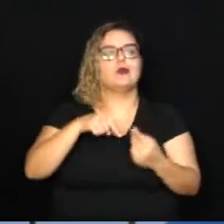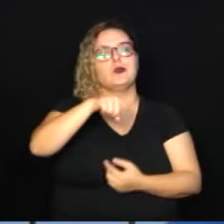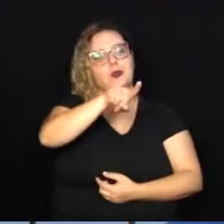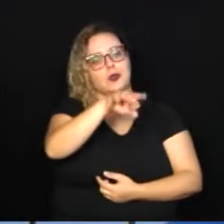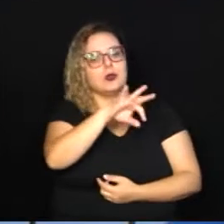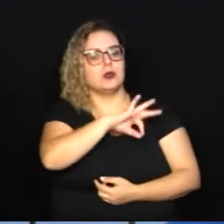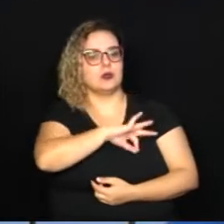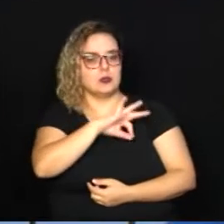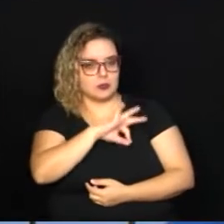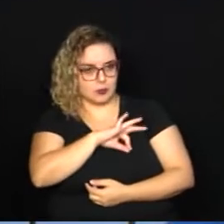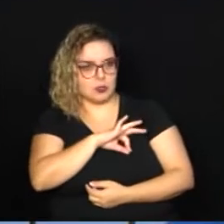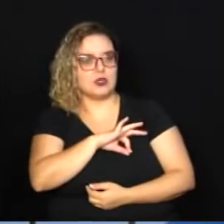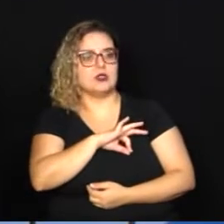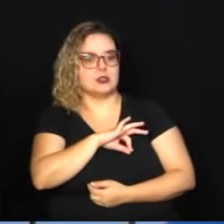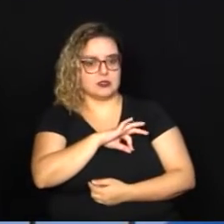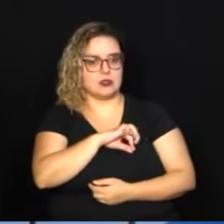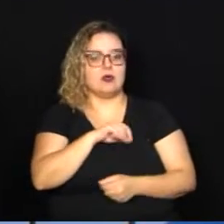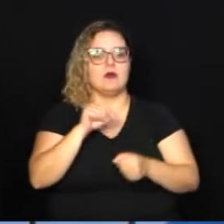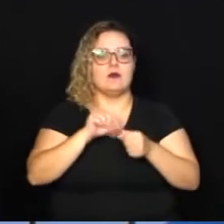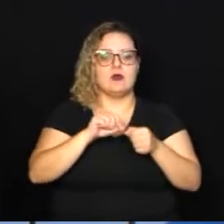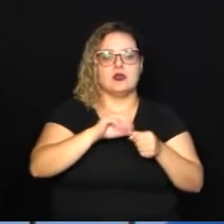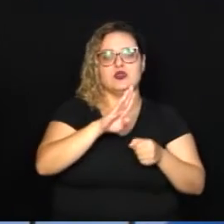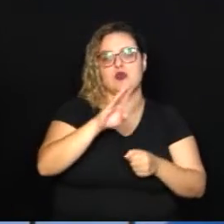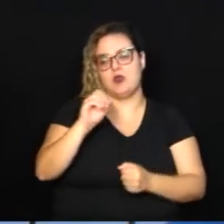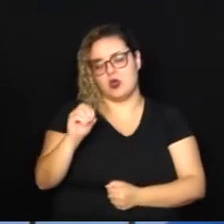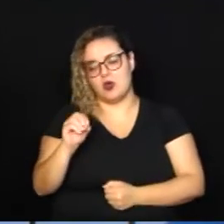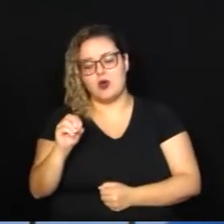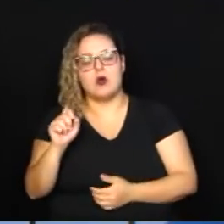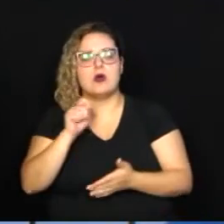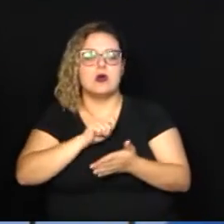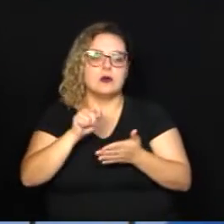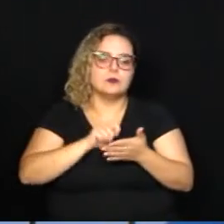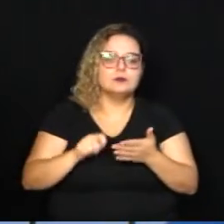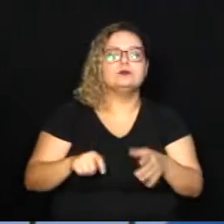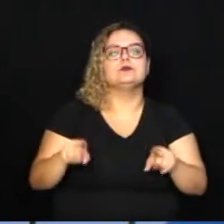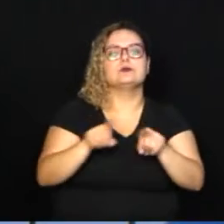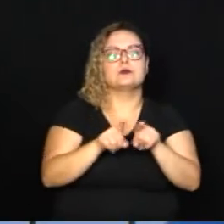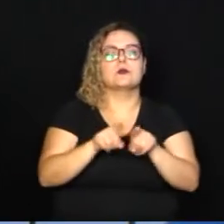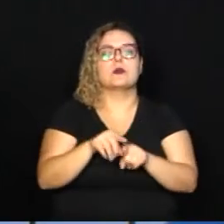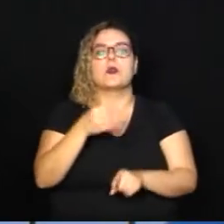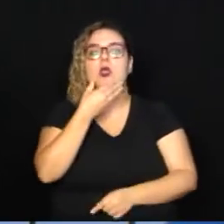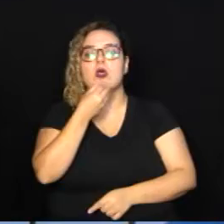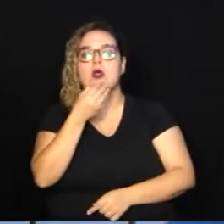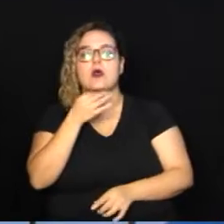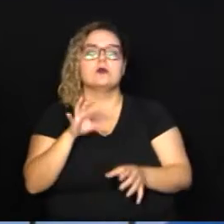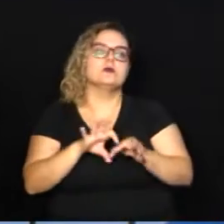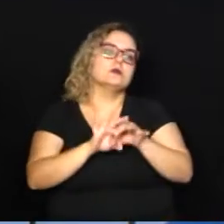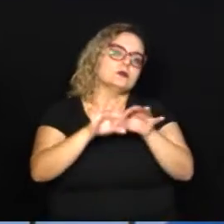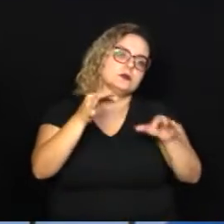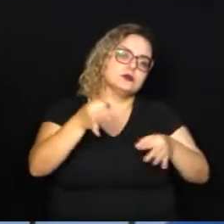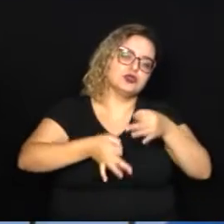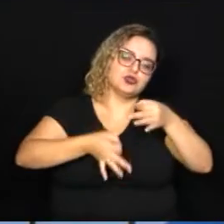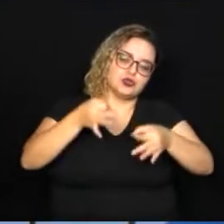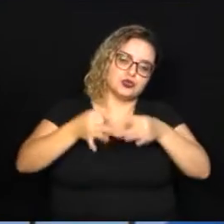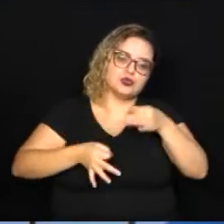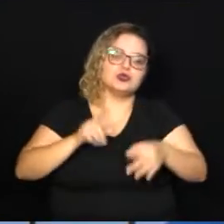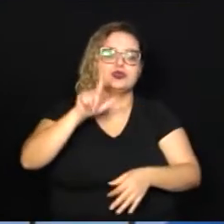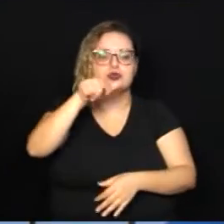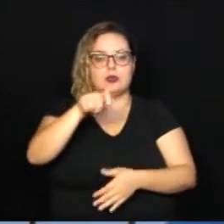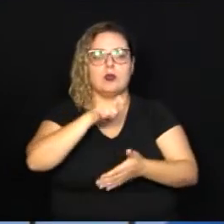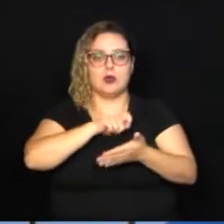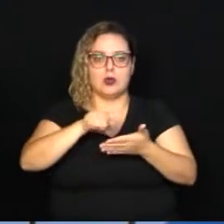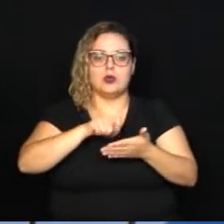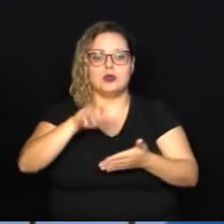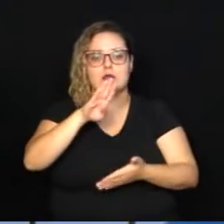o boletim de ocorrência para averiguação e aí também o homem ficou à disposição da justiça após o registro